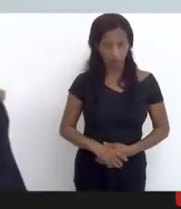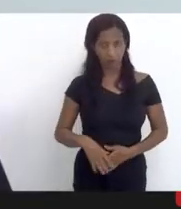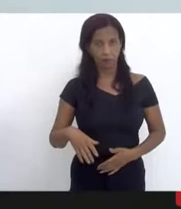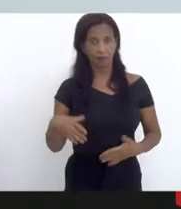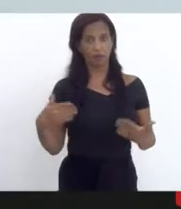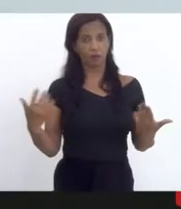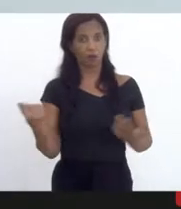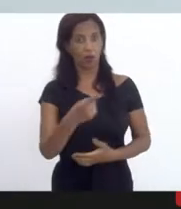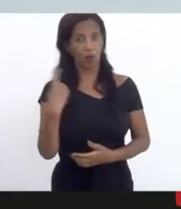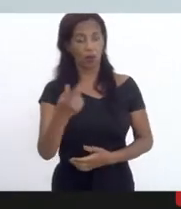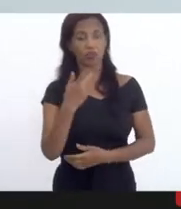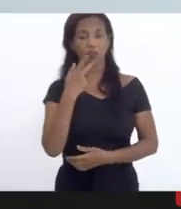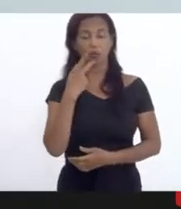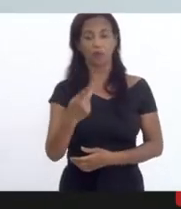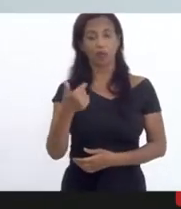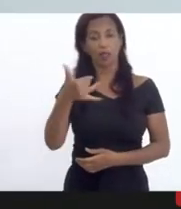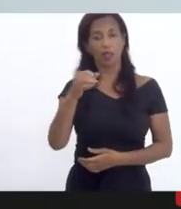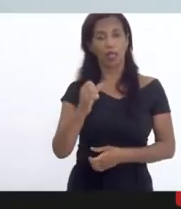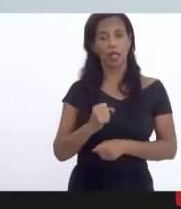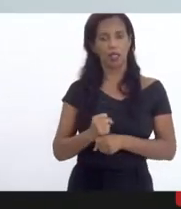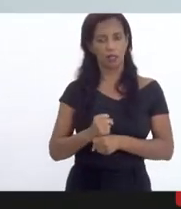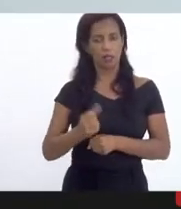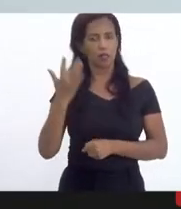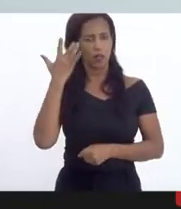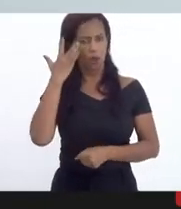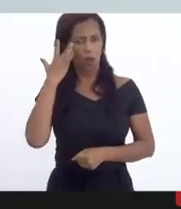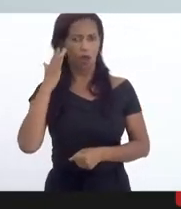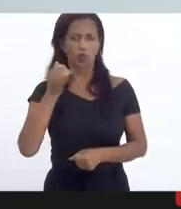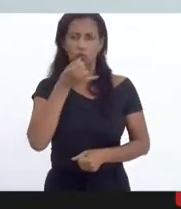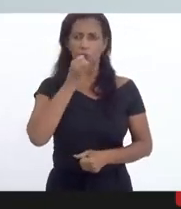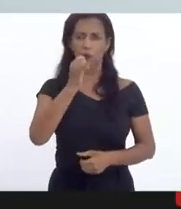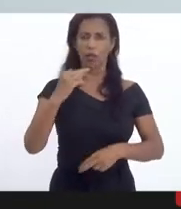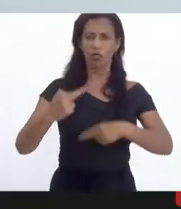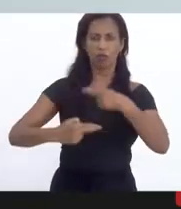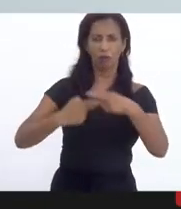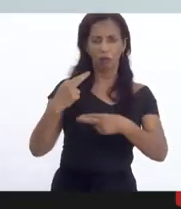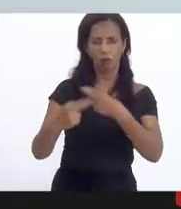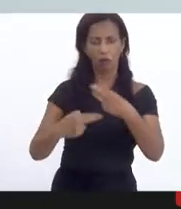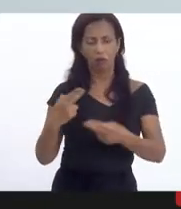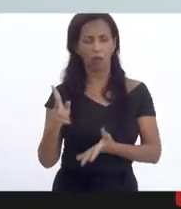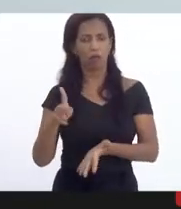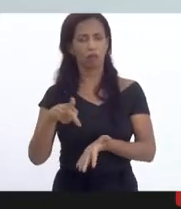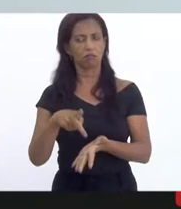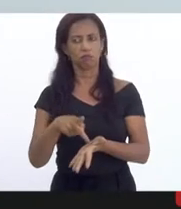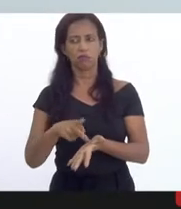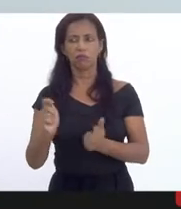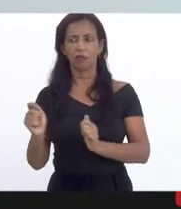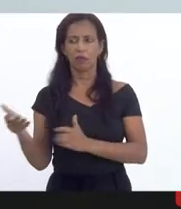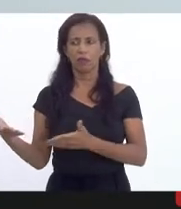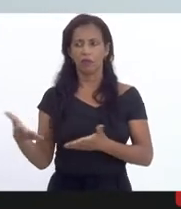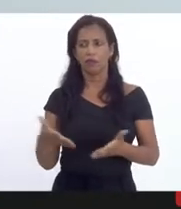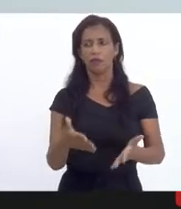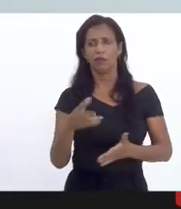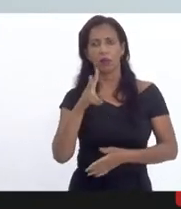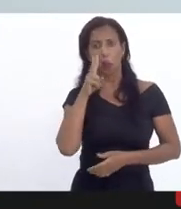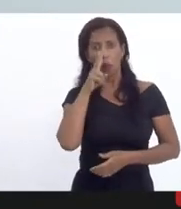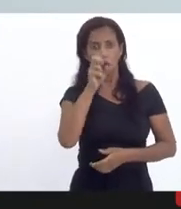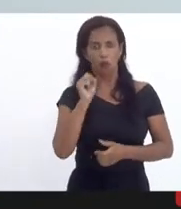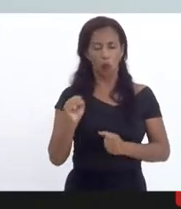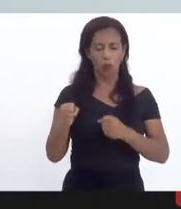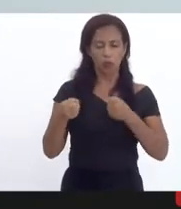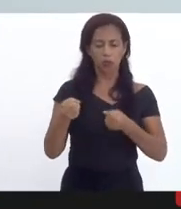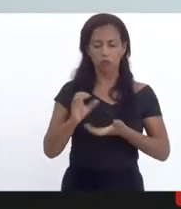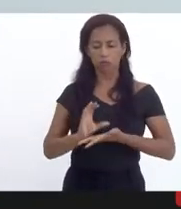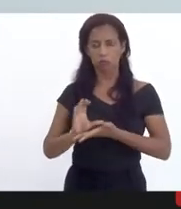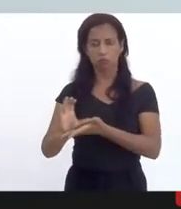anos, e eu acho que a energia renovável ela realmente vai vir com força para suprir parte